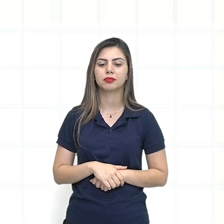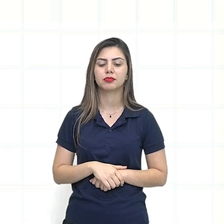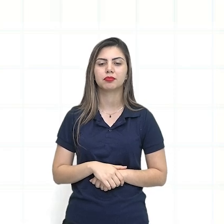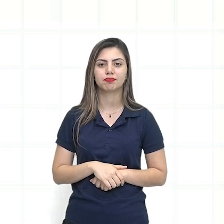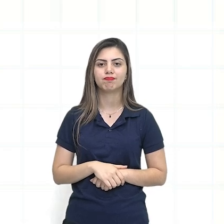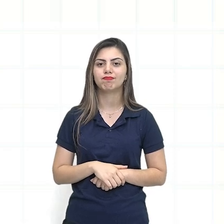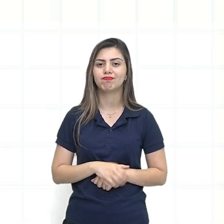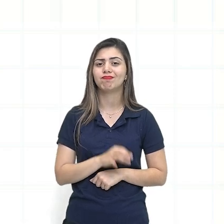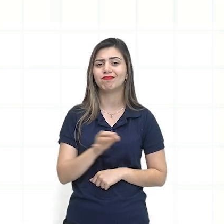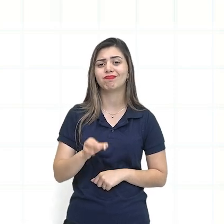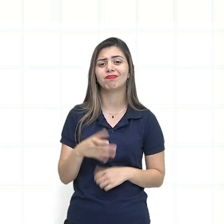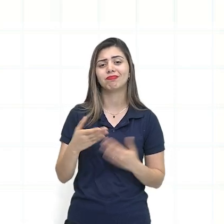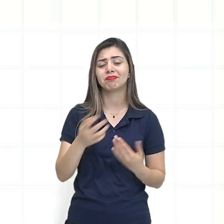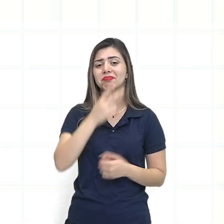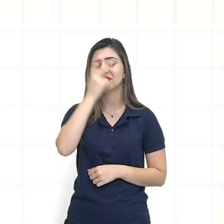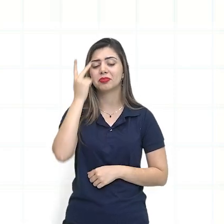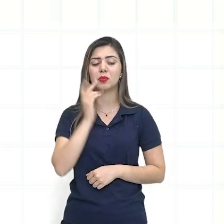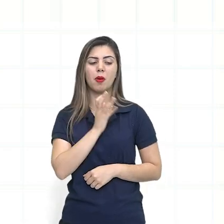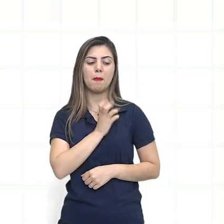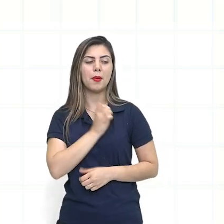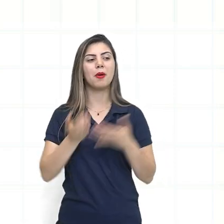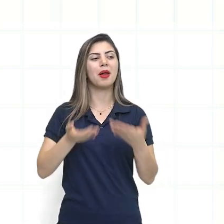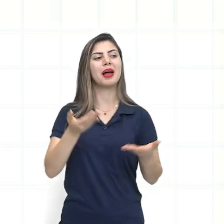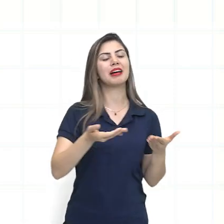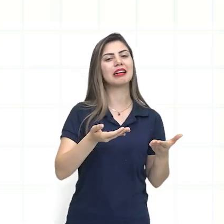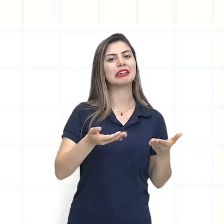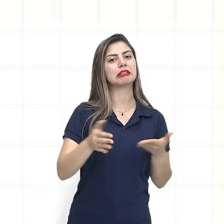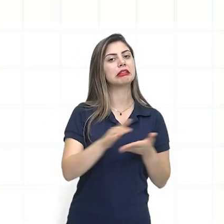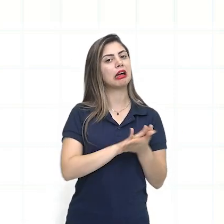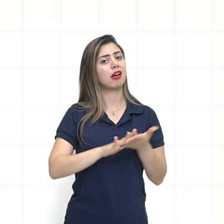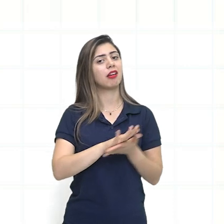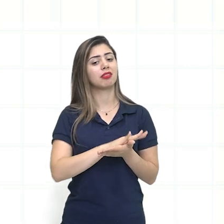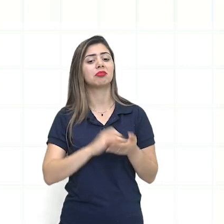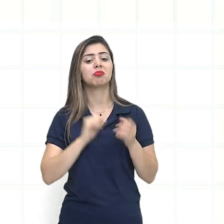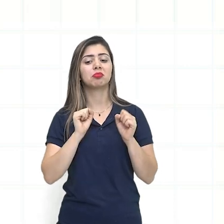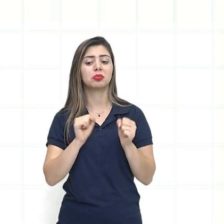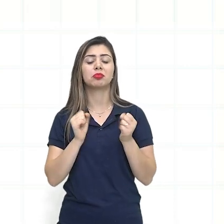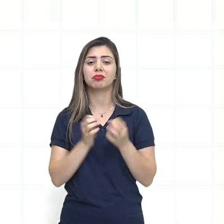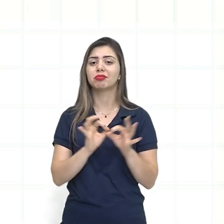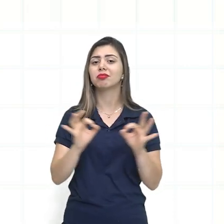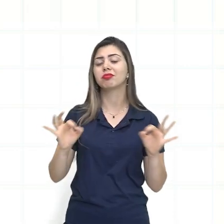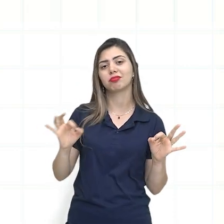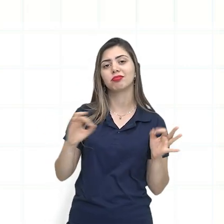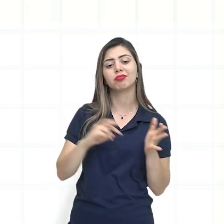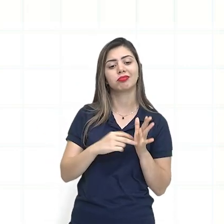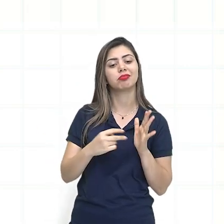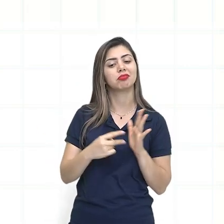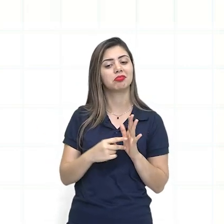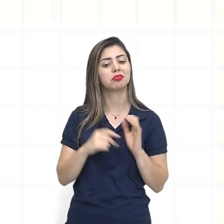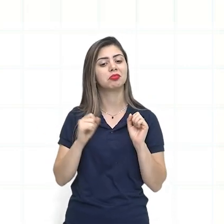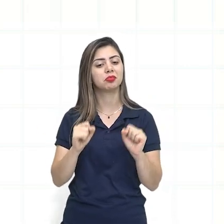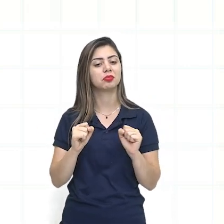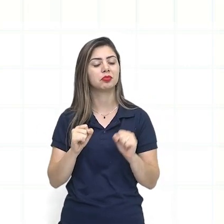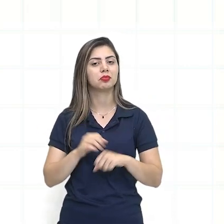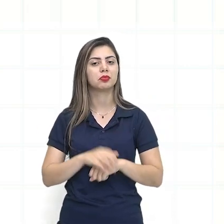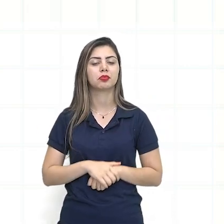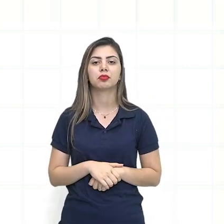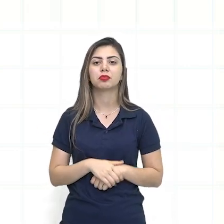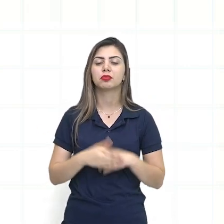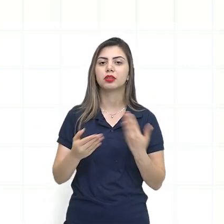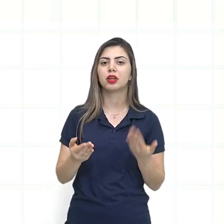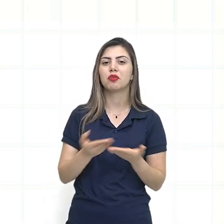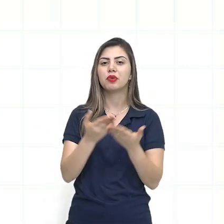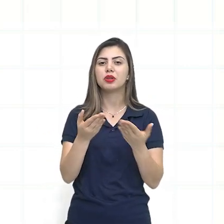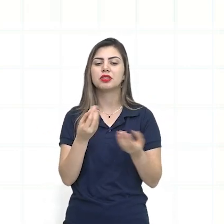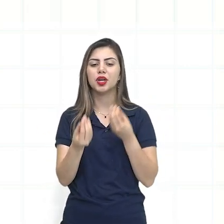Não tem amor, né? Então, eu posso entender isso. Em seu peito bate uma pedra. Quer dizer,